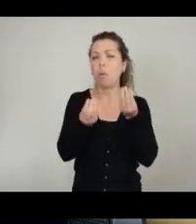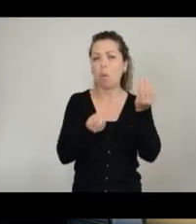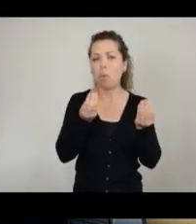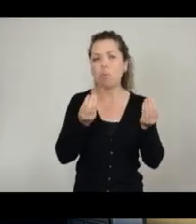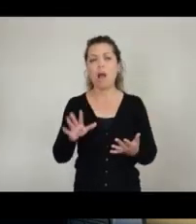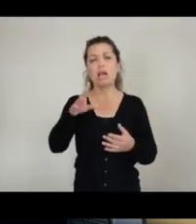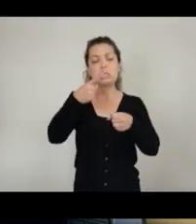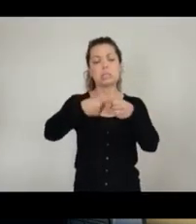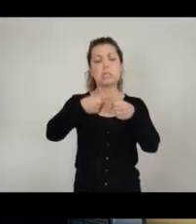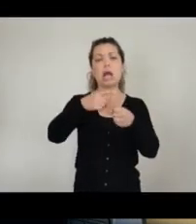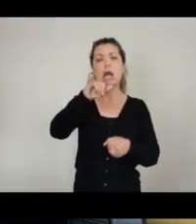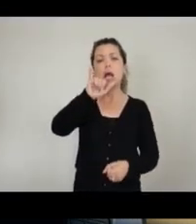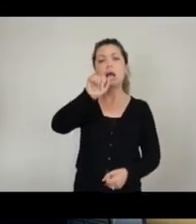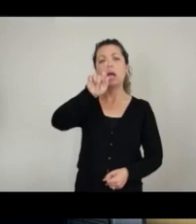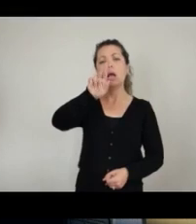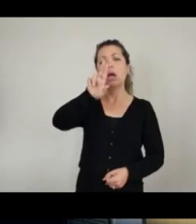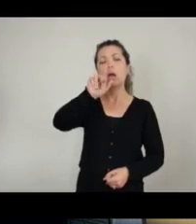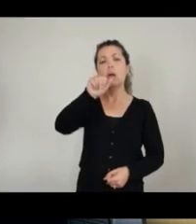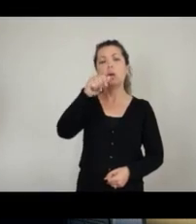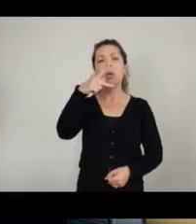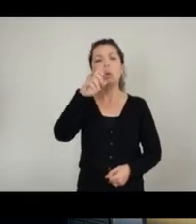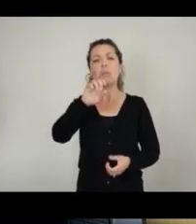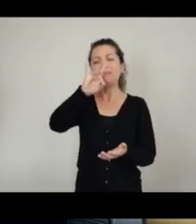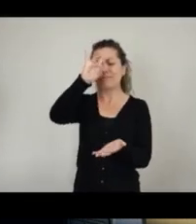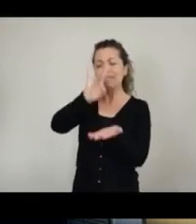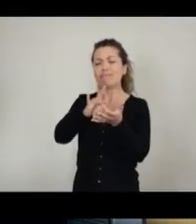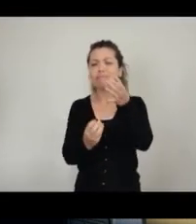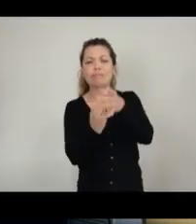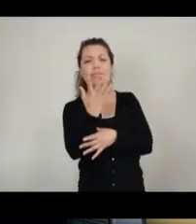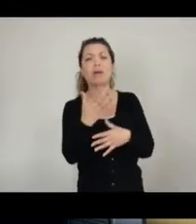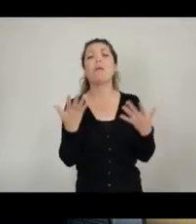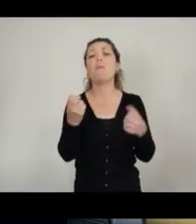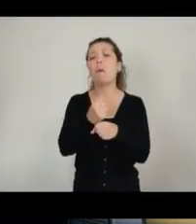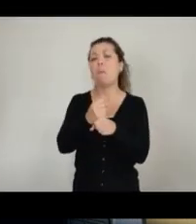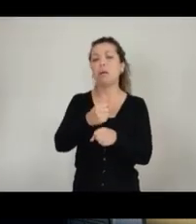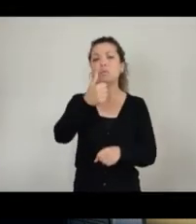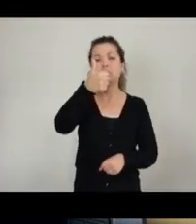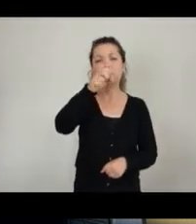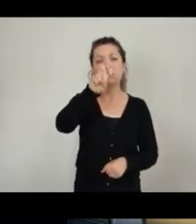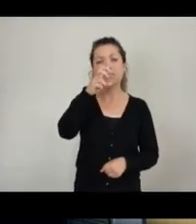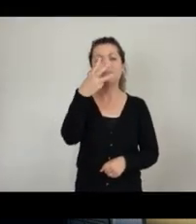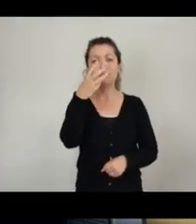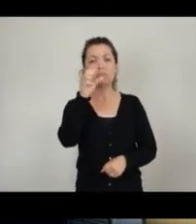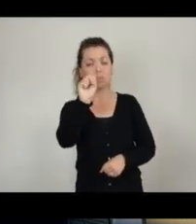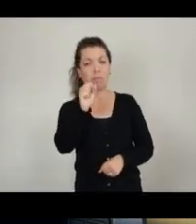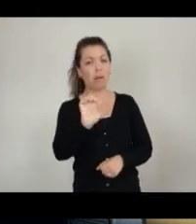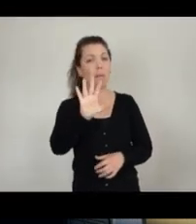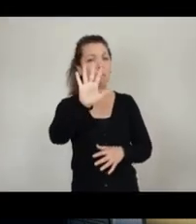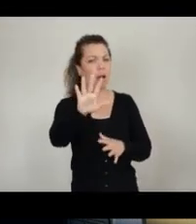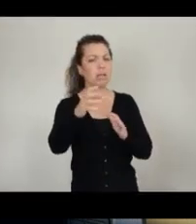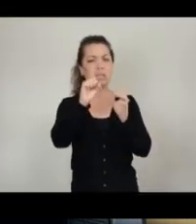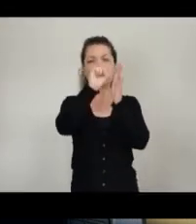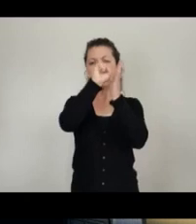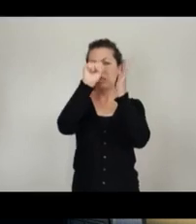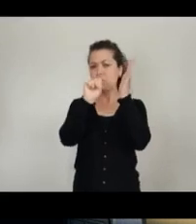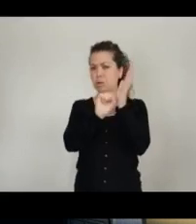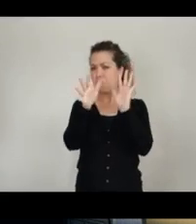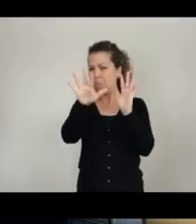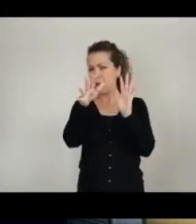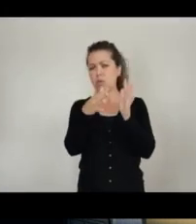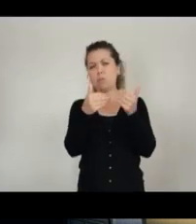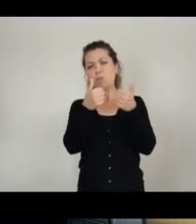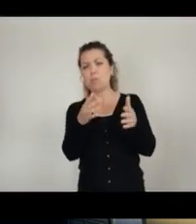preciso reconhecer a relevância da atividade mineradora em Iguape. Não fosse, provavelmente a coroa portuguesa não teria se dado o